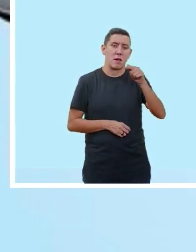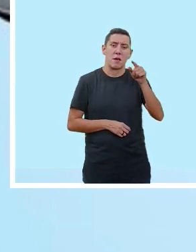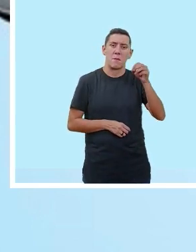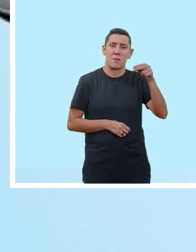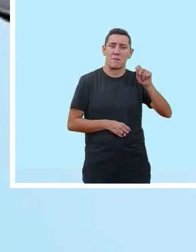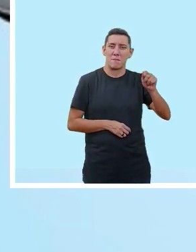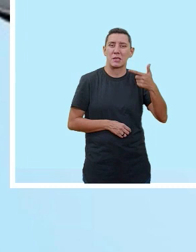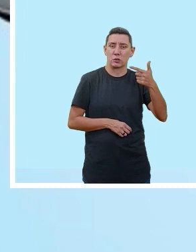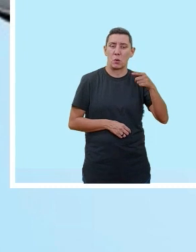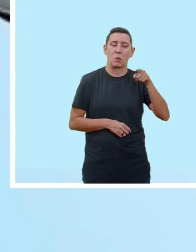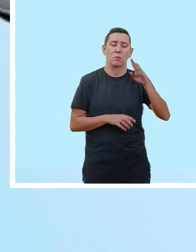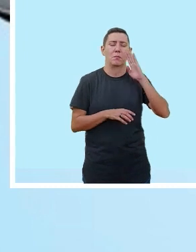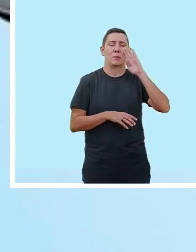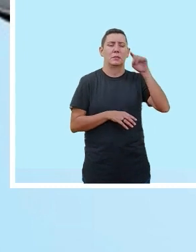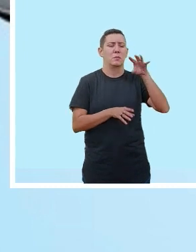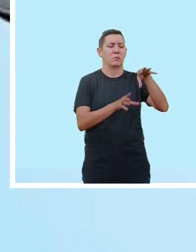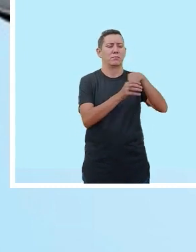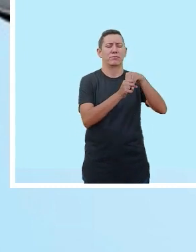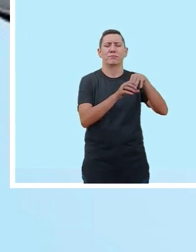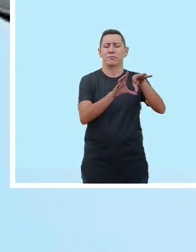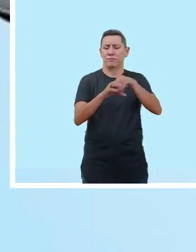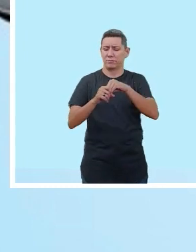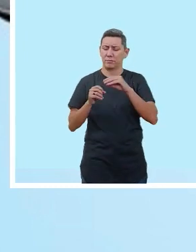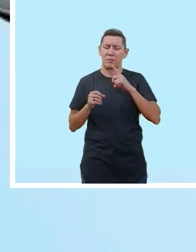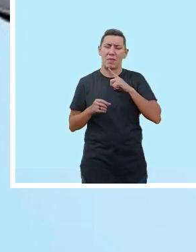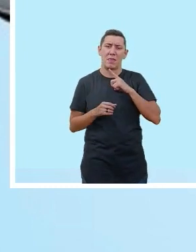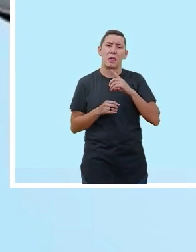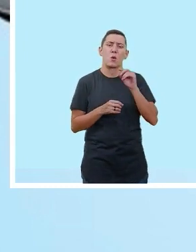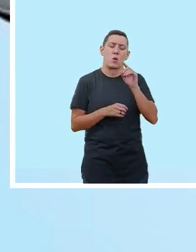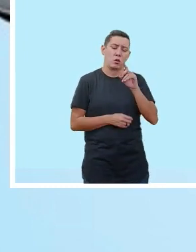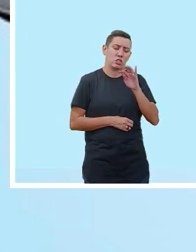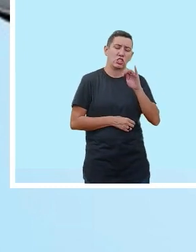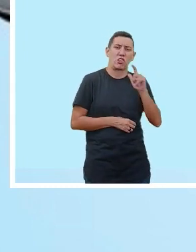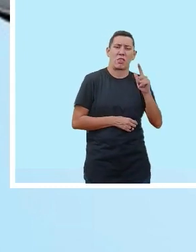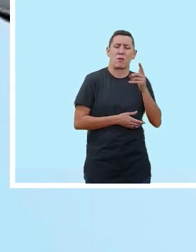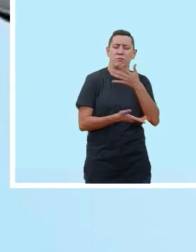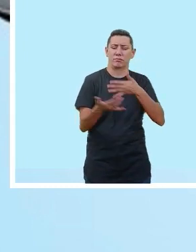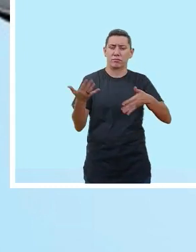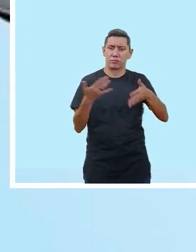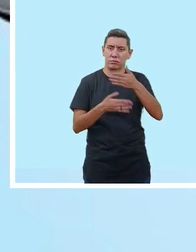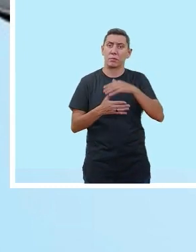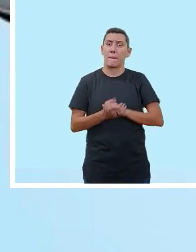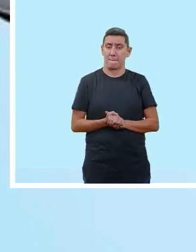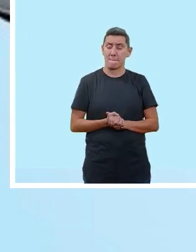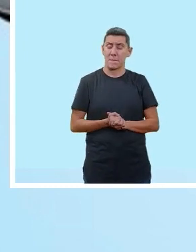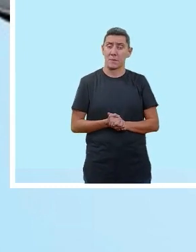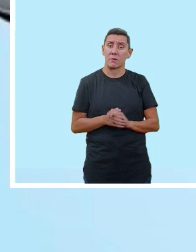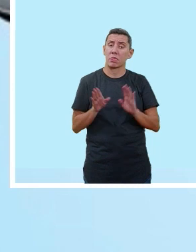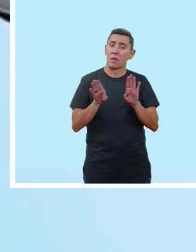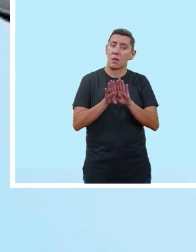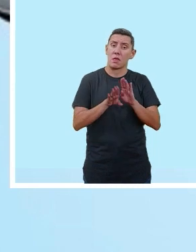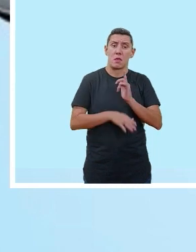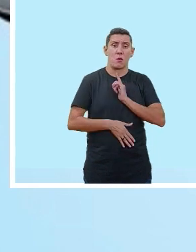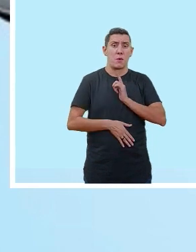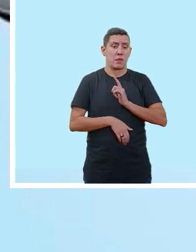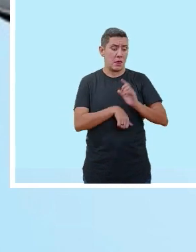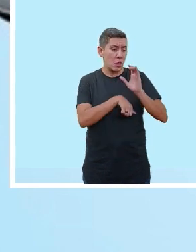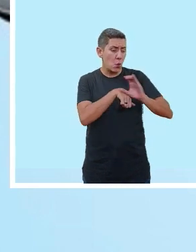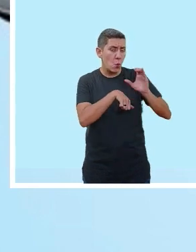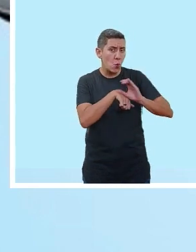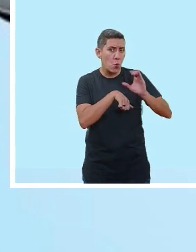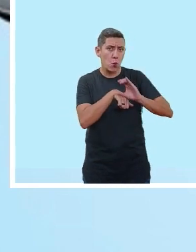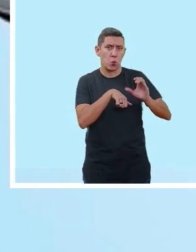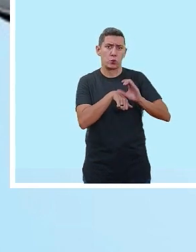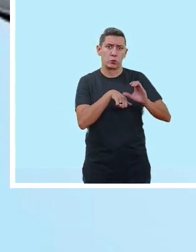A gente também tem um foco muito grande na questão de formação e capacitação, né? Essa Open Class aqui é um desses exemplos de uma